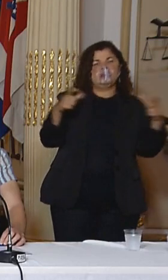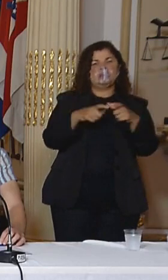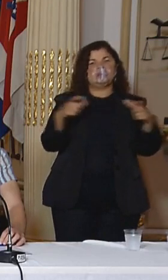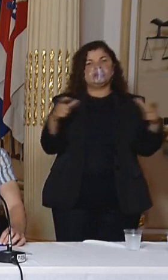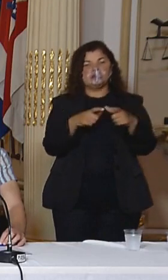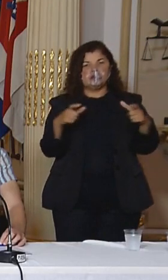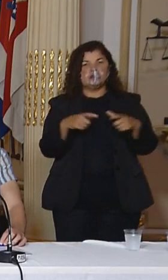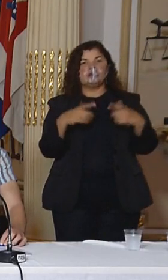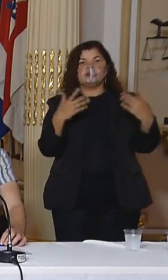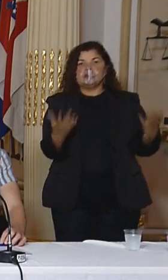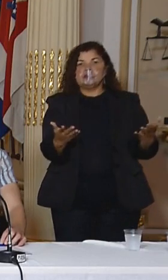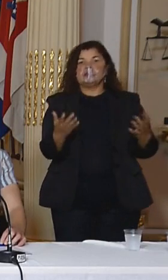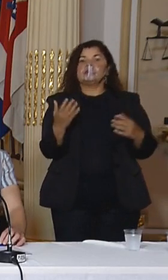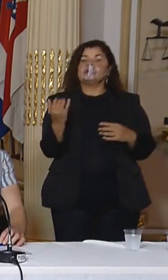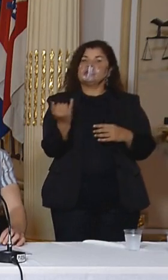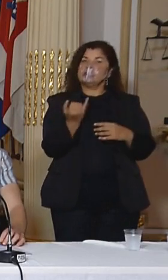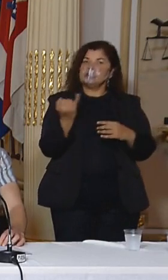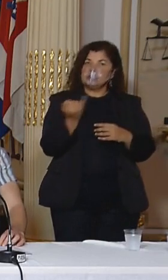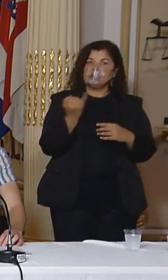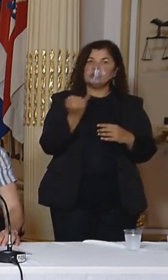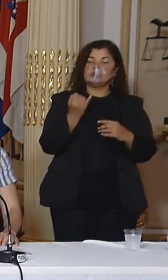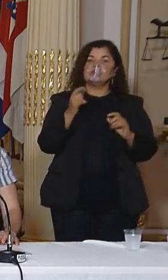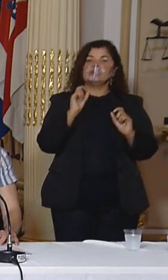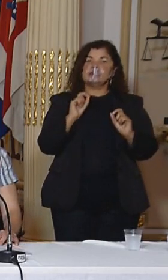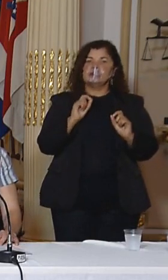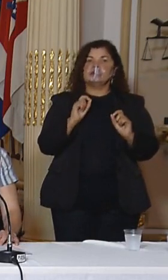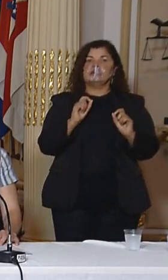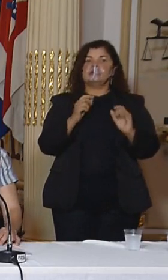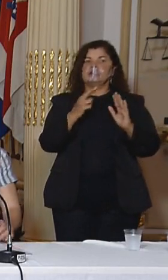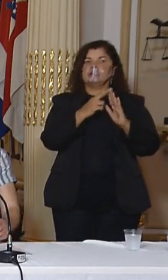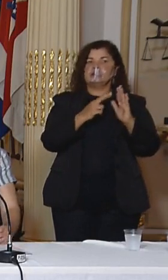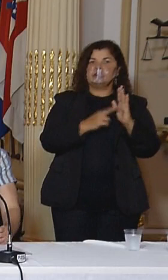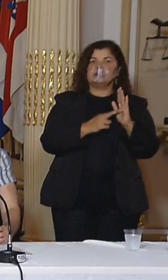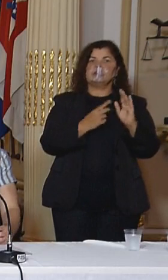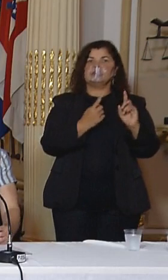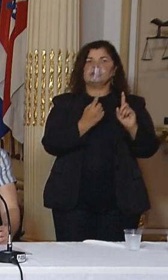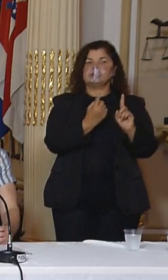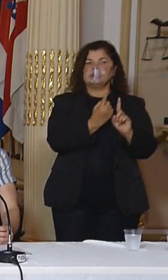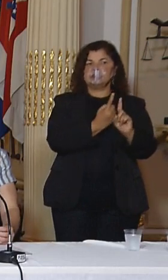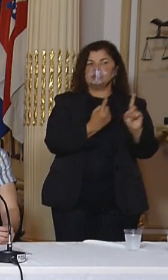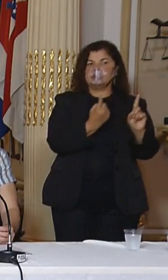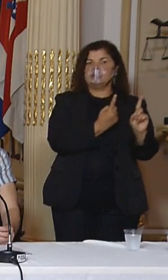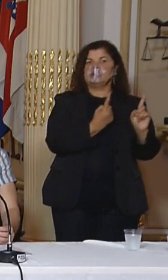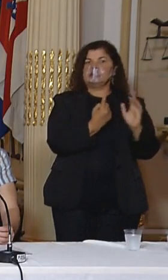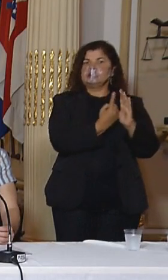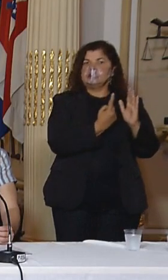exemplo, à medida em que as medidas de isolamento, distanciamento